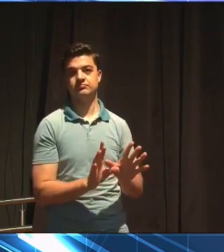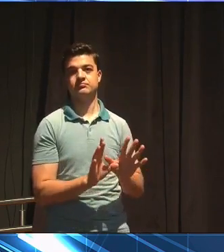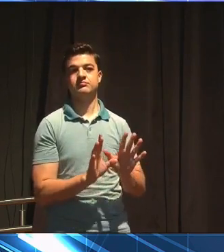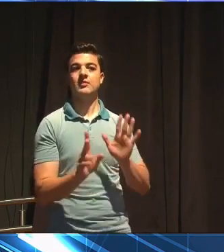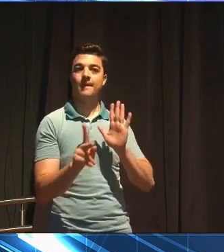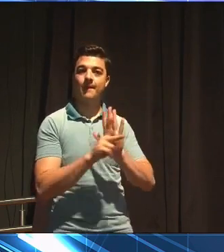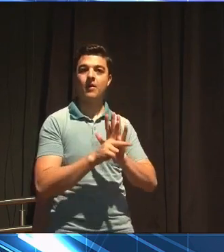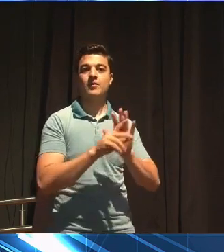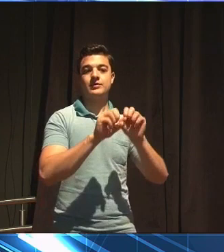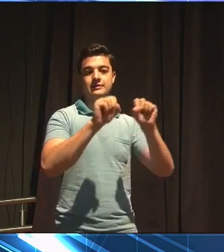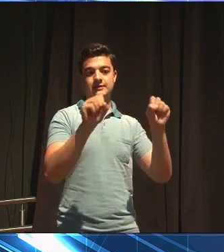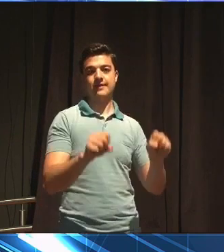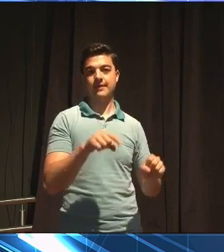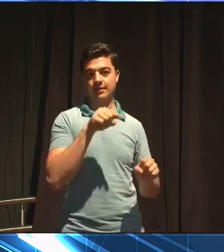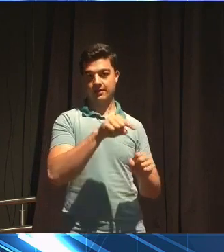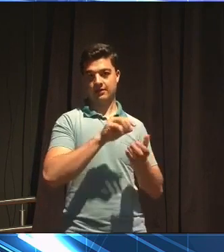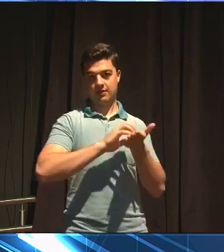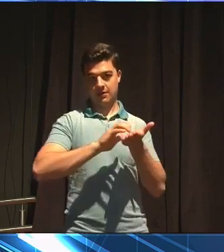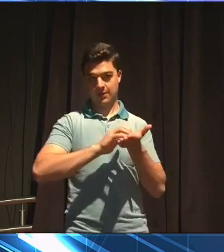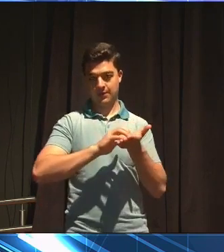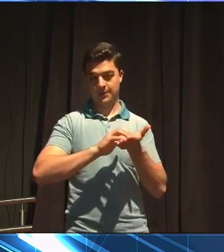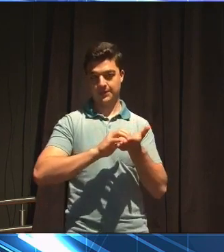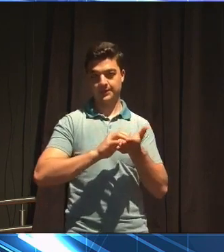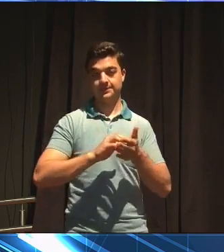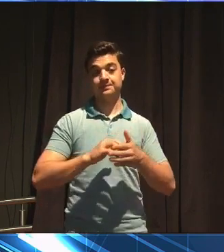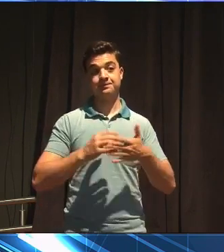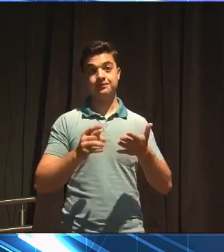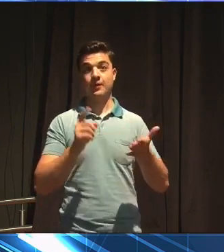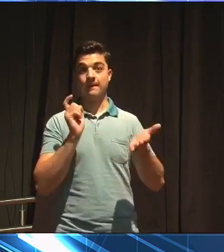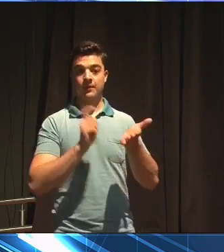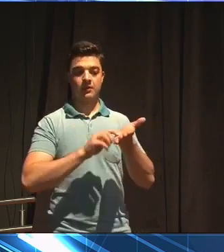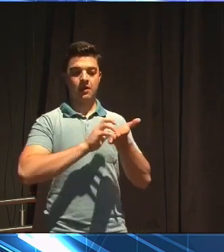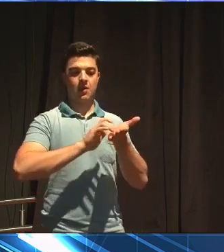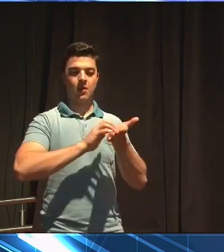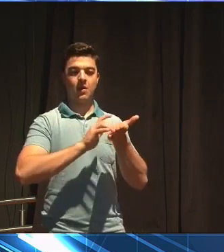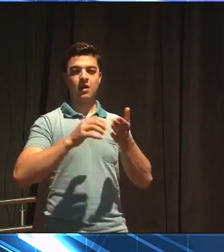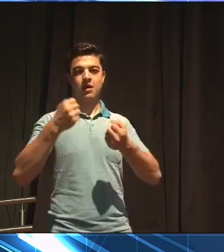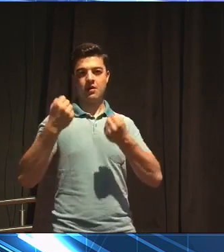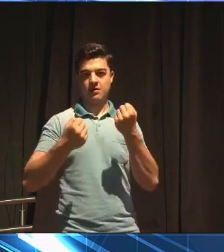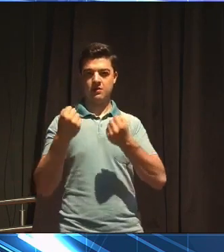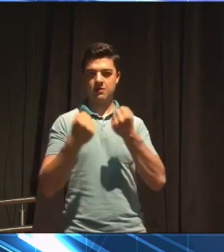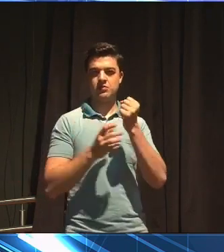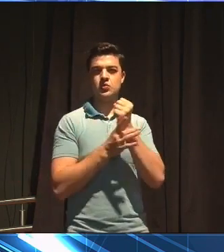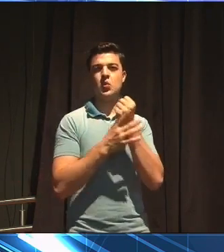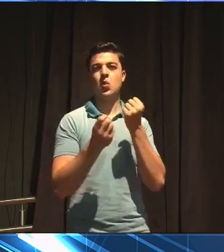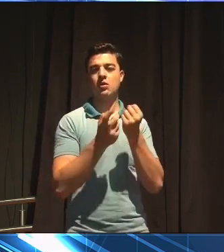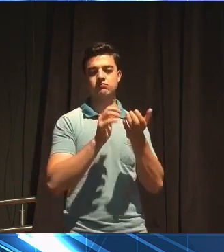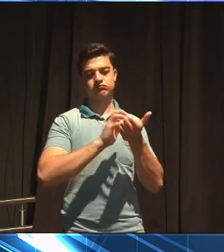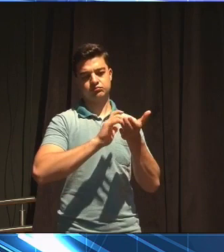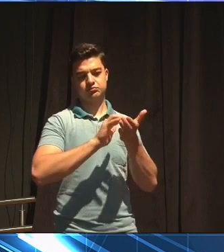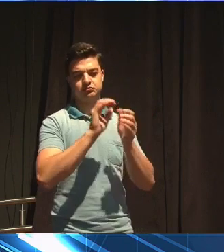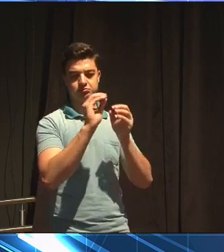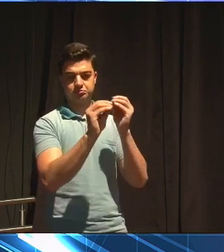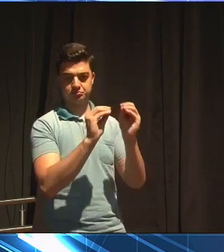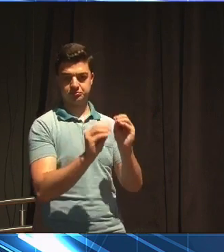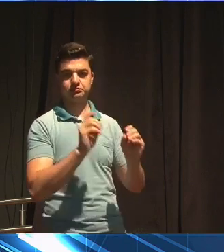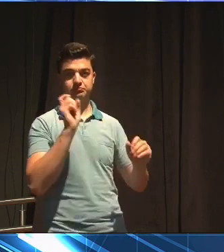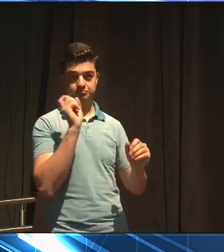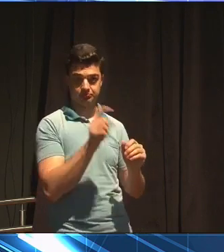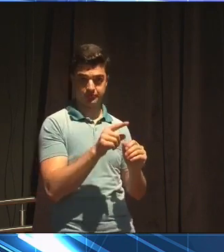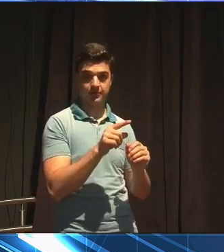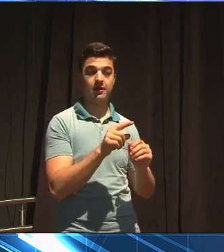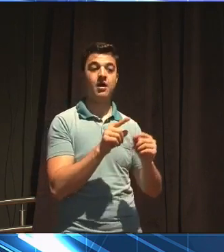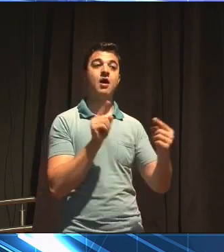utilizar esse sistema de cálculo. Então, por exemplo, quando ele bate ali no botão calcular automóvel, vai bater numa API, por exemplo, que é tipo